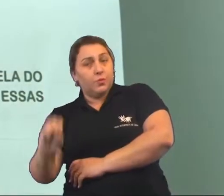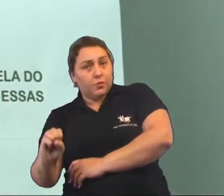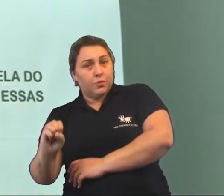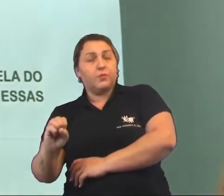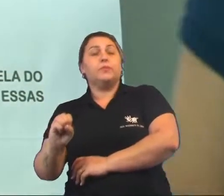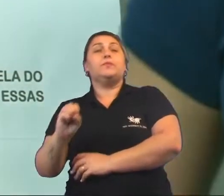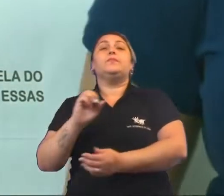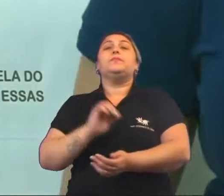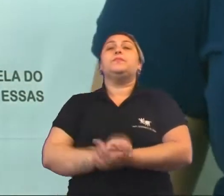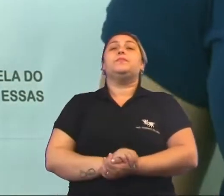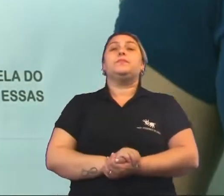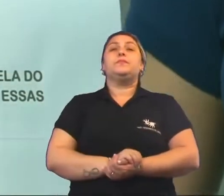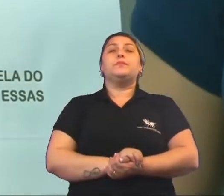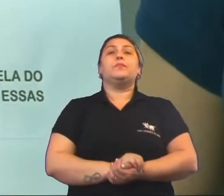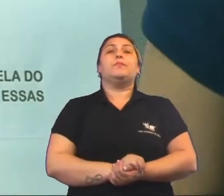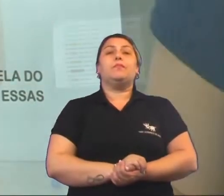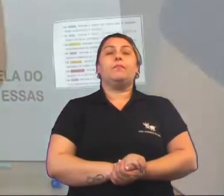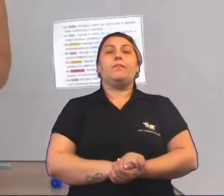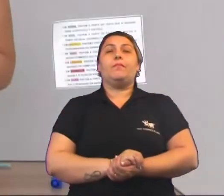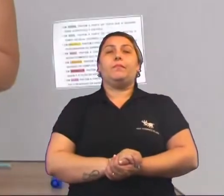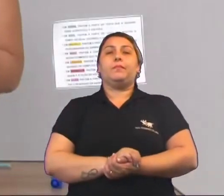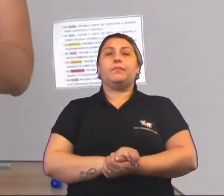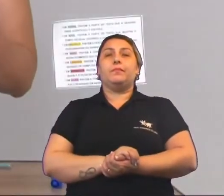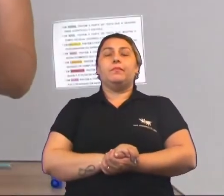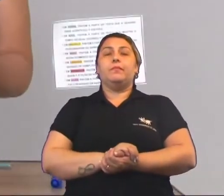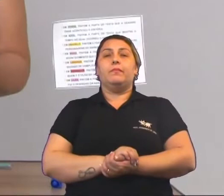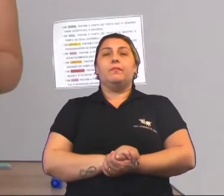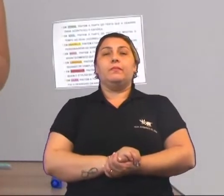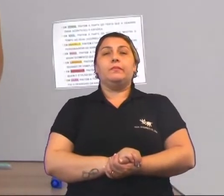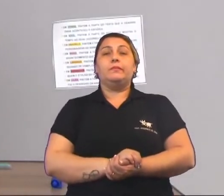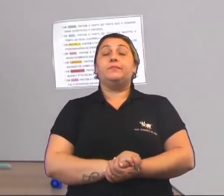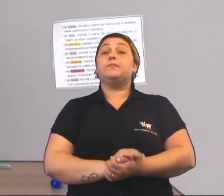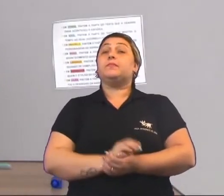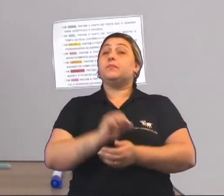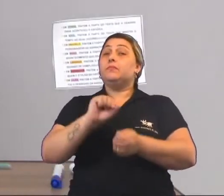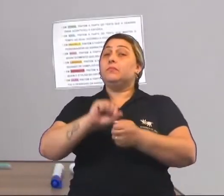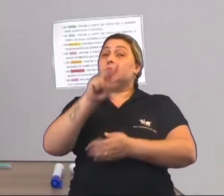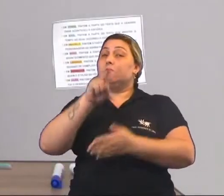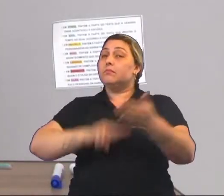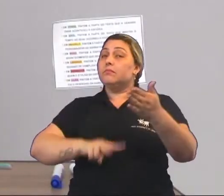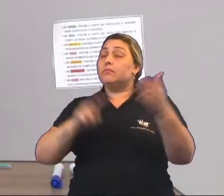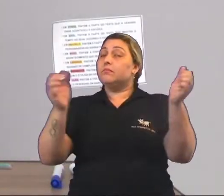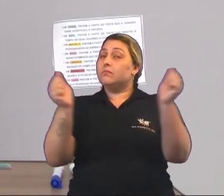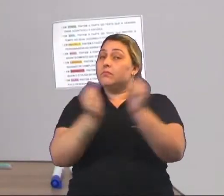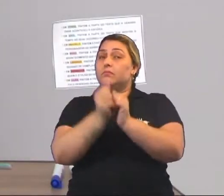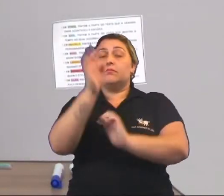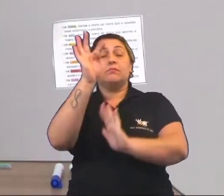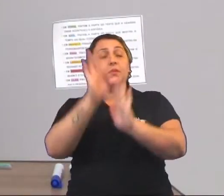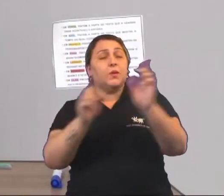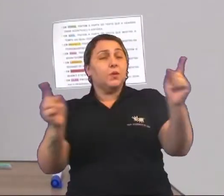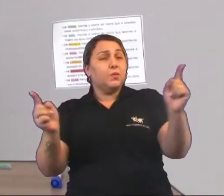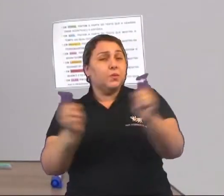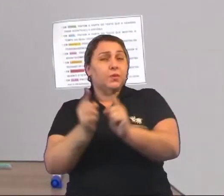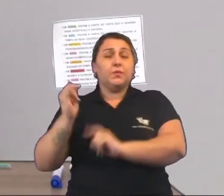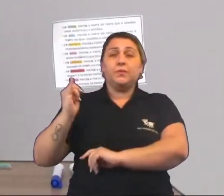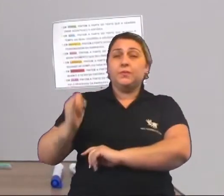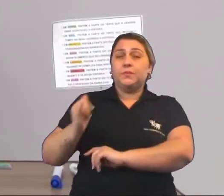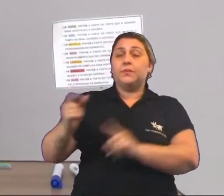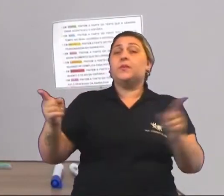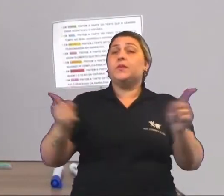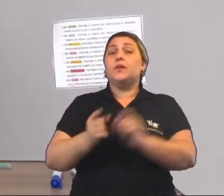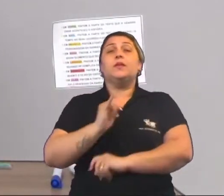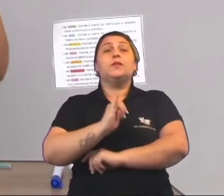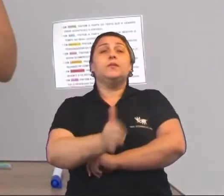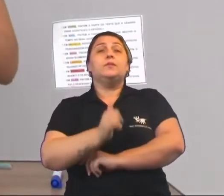editora Companhia das Letrinhas. Turminha, olhem só. Acabei de realizar a leitura de vocês de um texto curto, de uma narrativa curta, que é